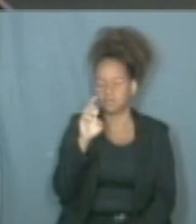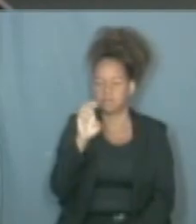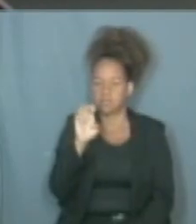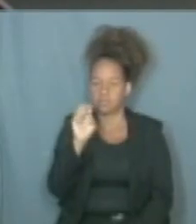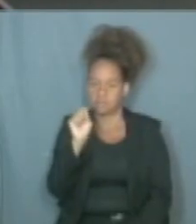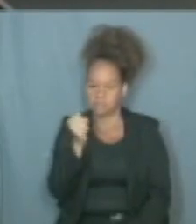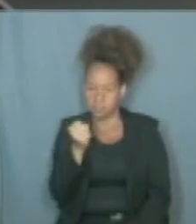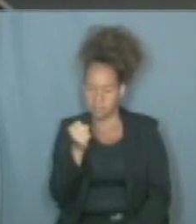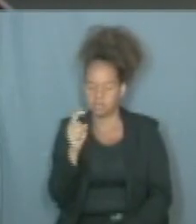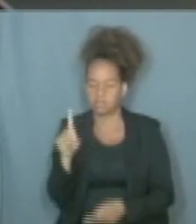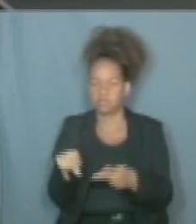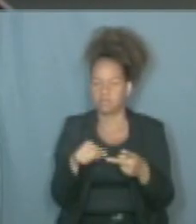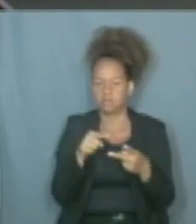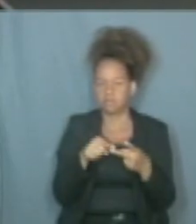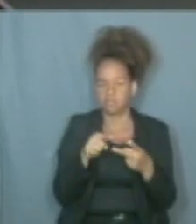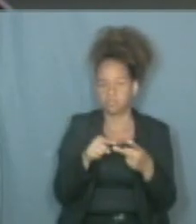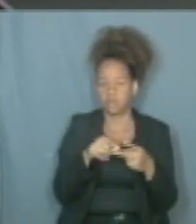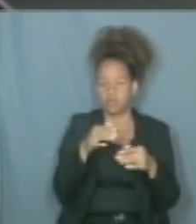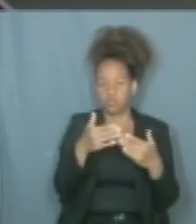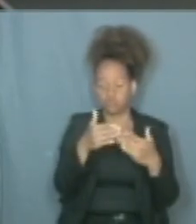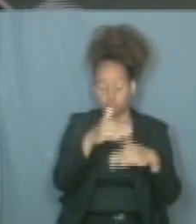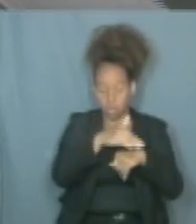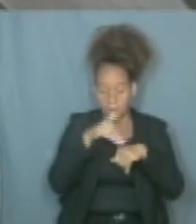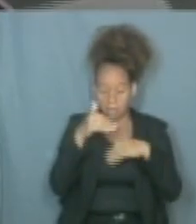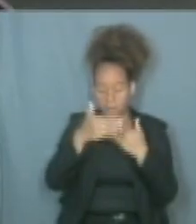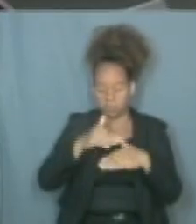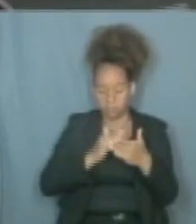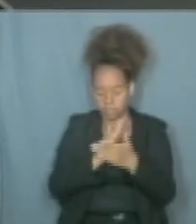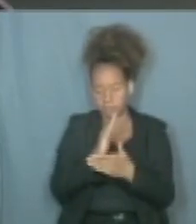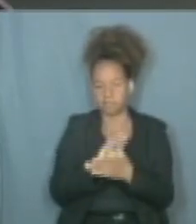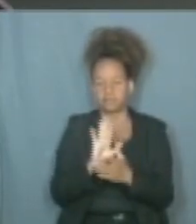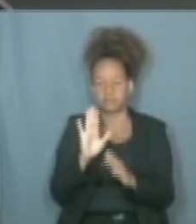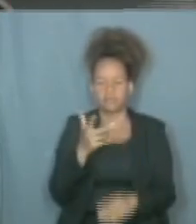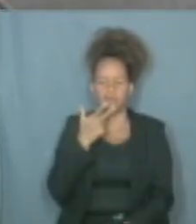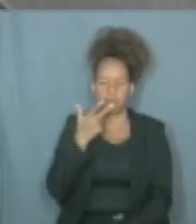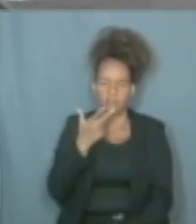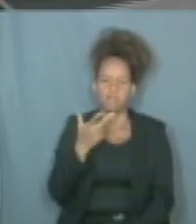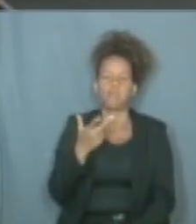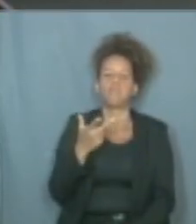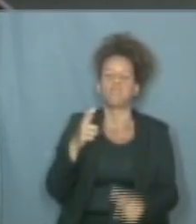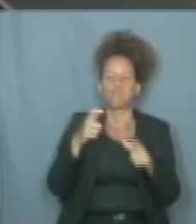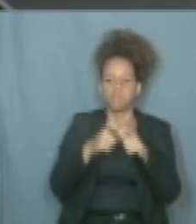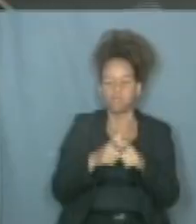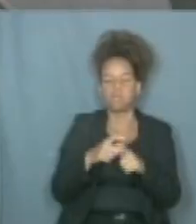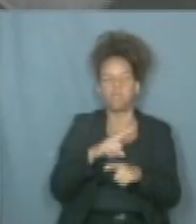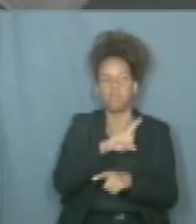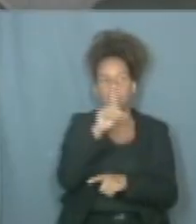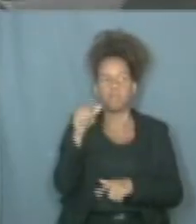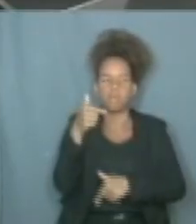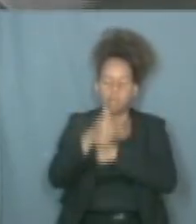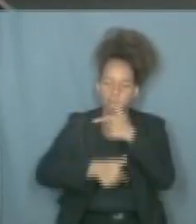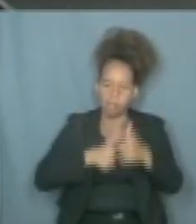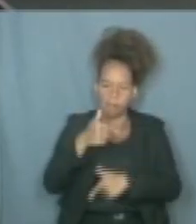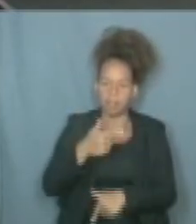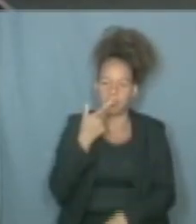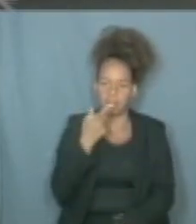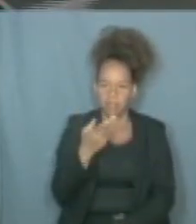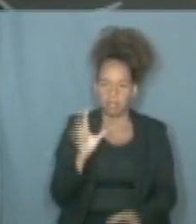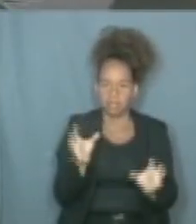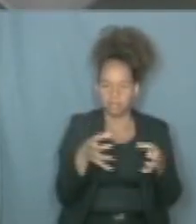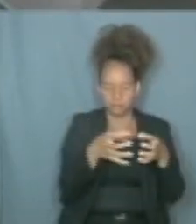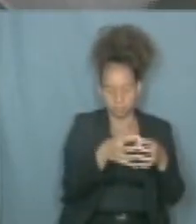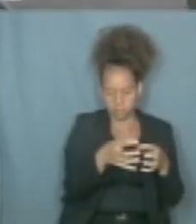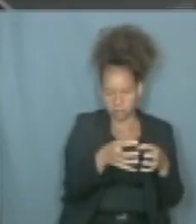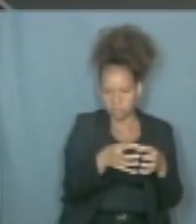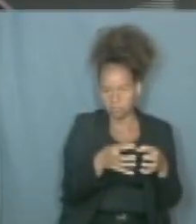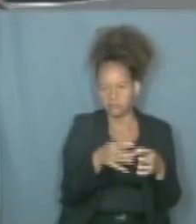gente não fazer a questão da nomeação. Fiz o início da minha fala no pequeno expediente para poder falar com a